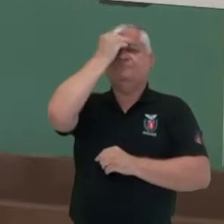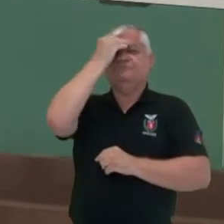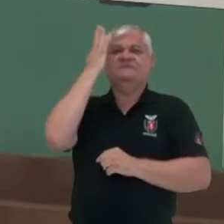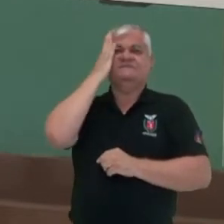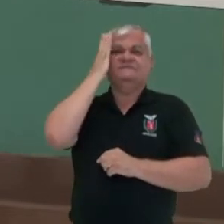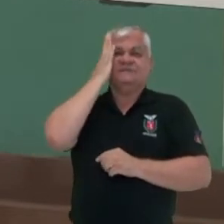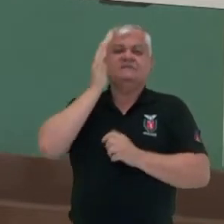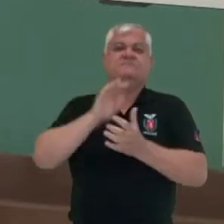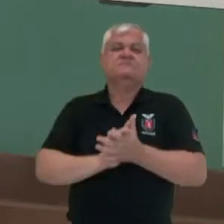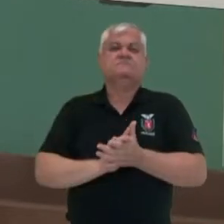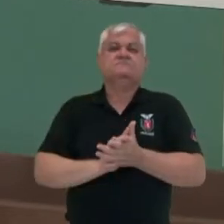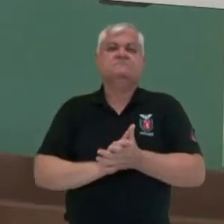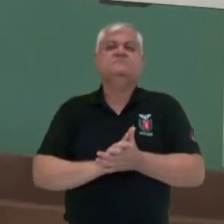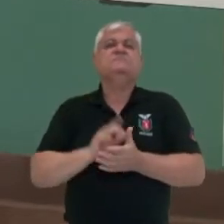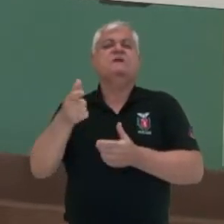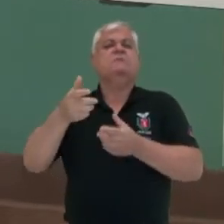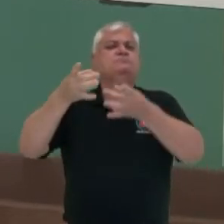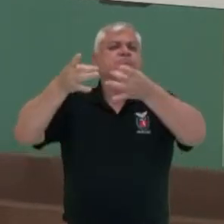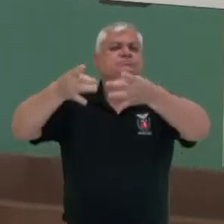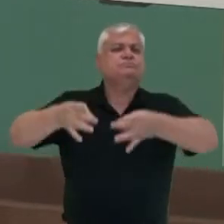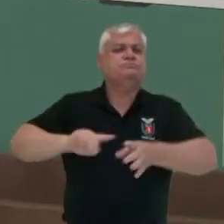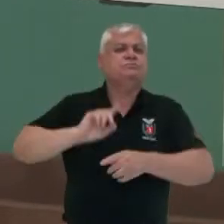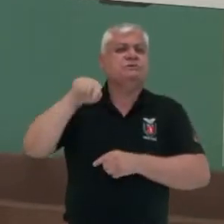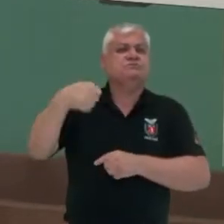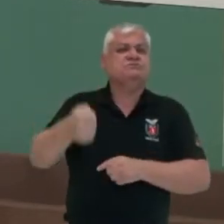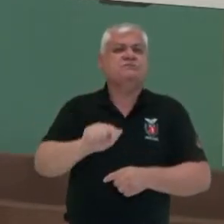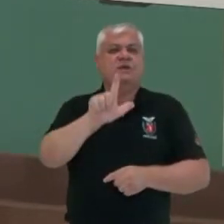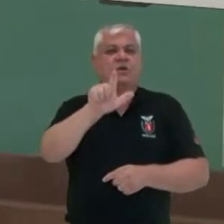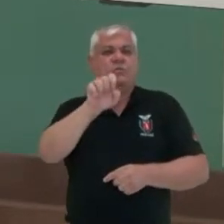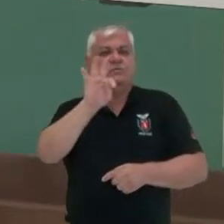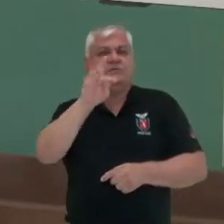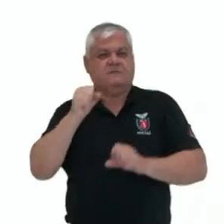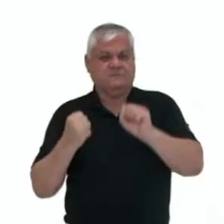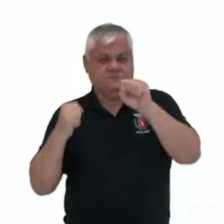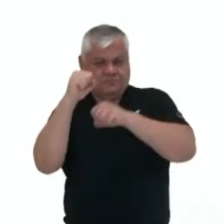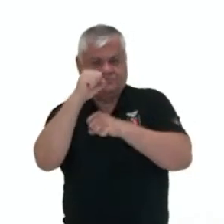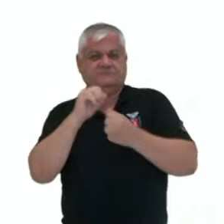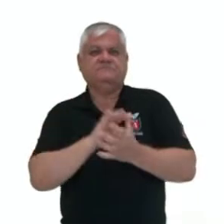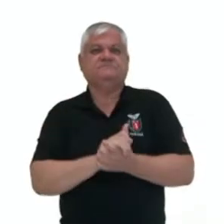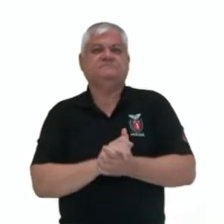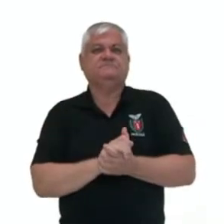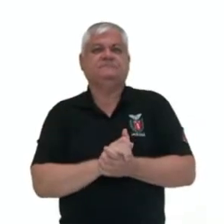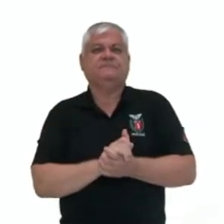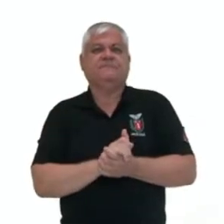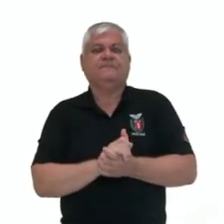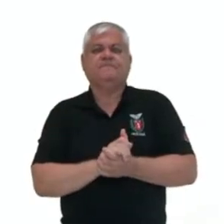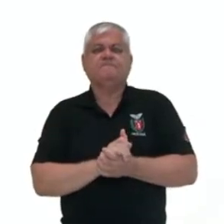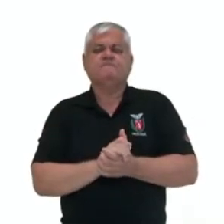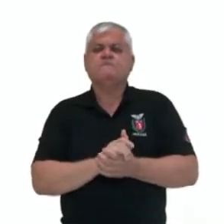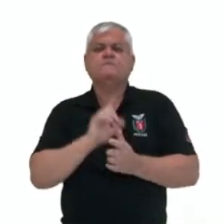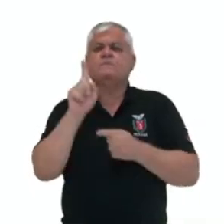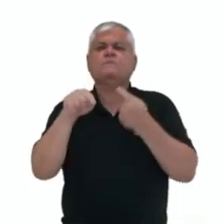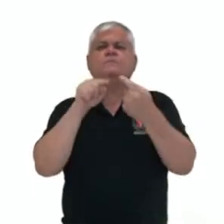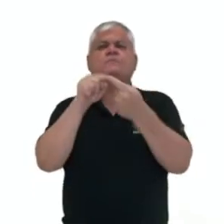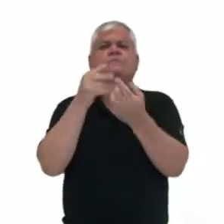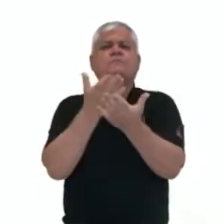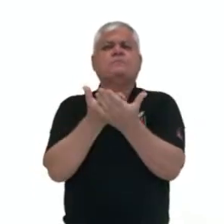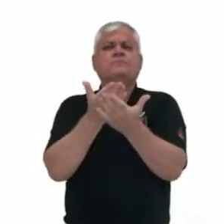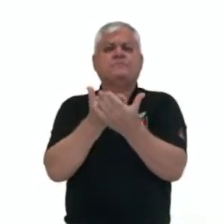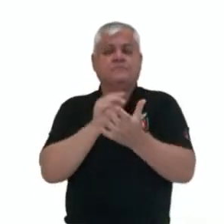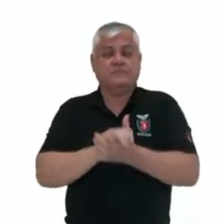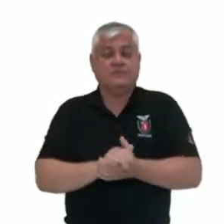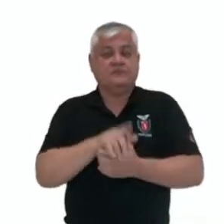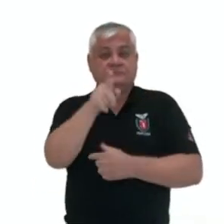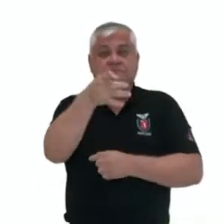pouquinho, aprofundar um pouquinho mais o conhecimento sobre essa luta. Então vamos lá. Qual o objetivo da nossa aula? Então, é que